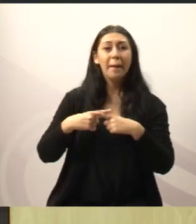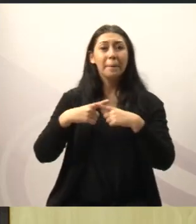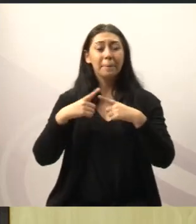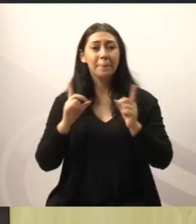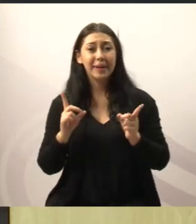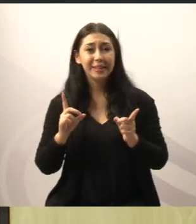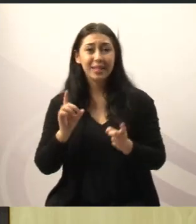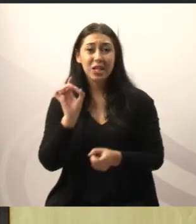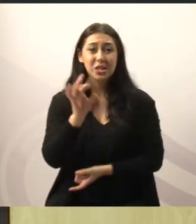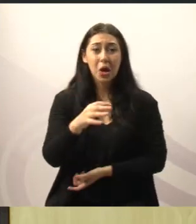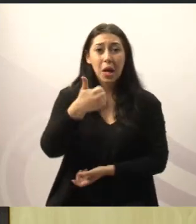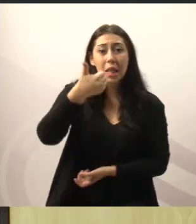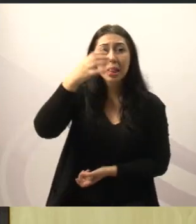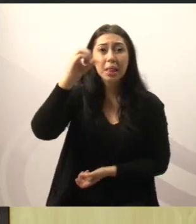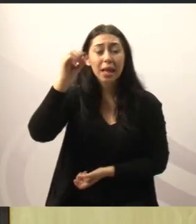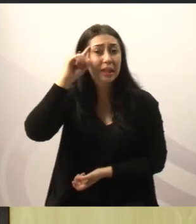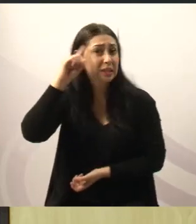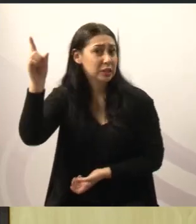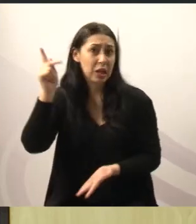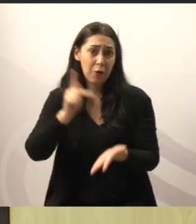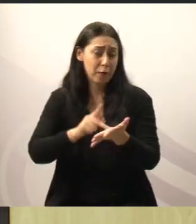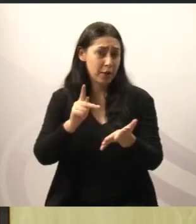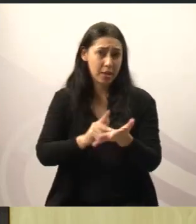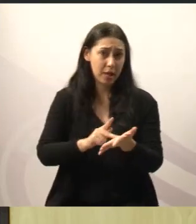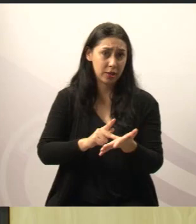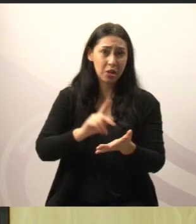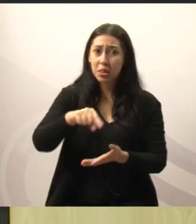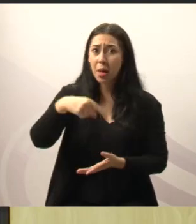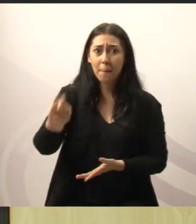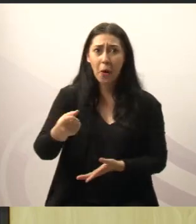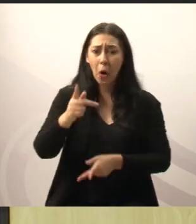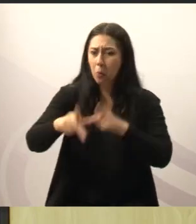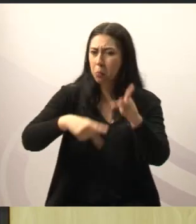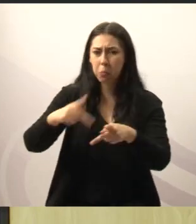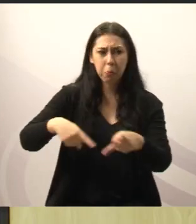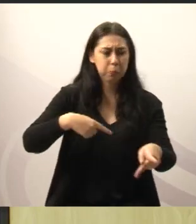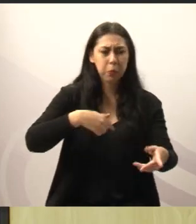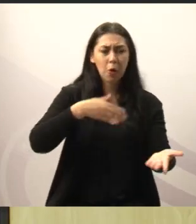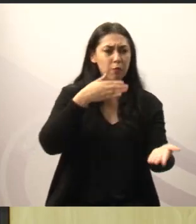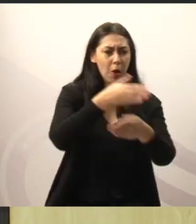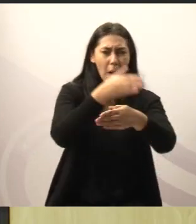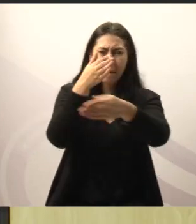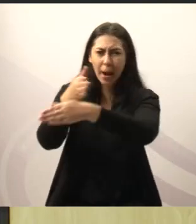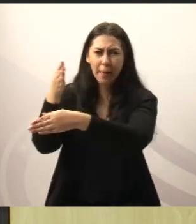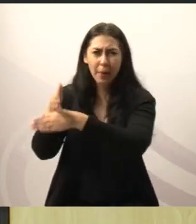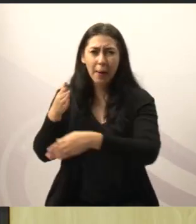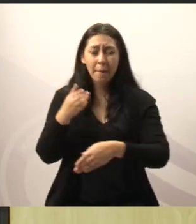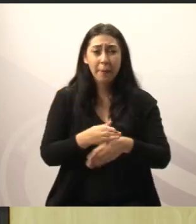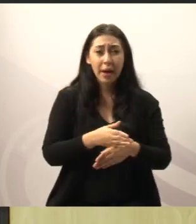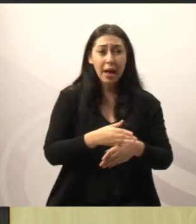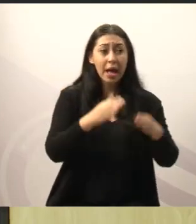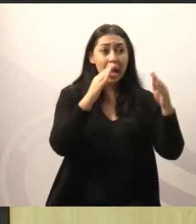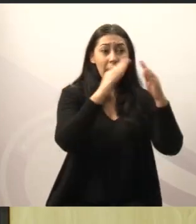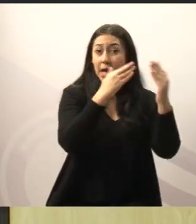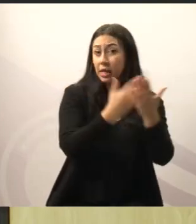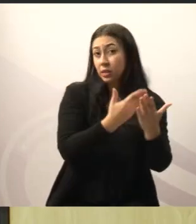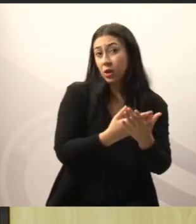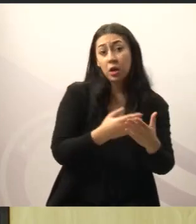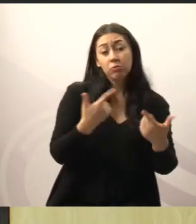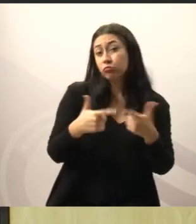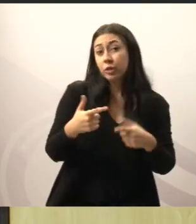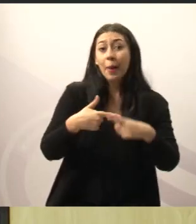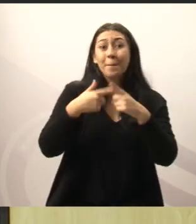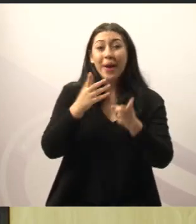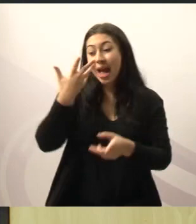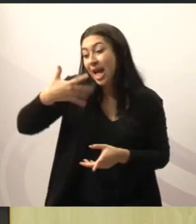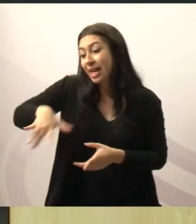possível por 10 dias. Deste período para cá, o povo está nas ruas, as crianças fora das escolas brincando em grupos, filas